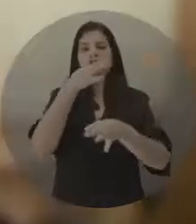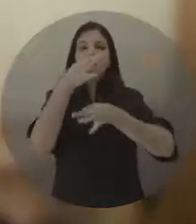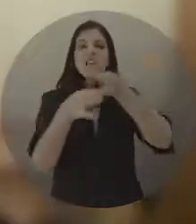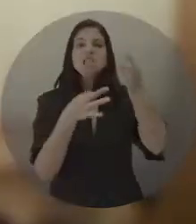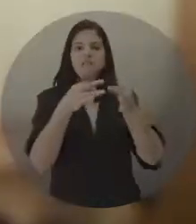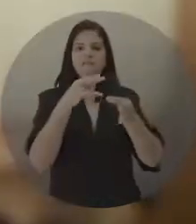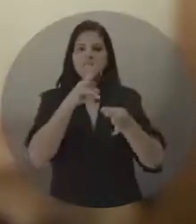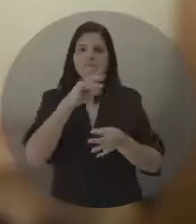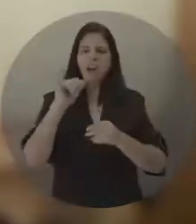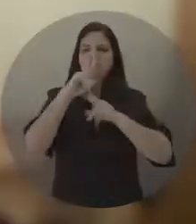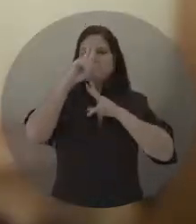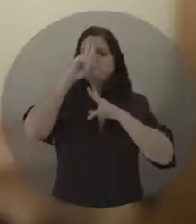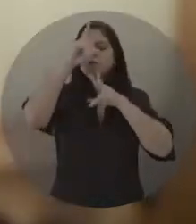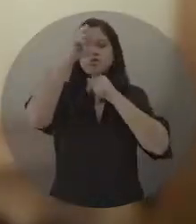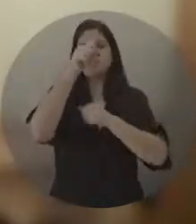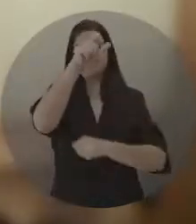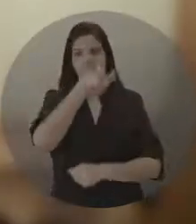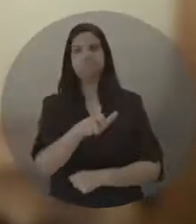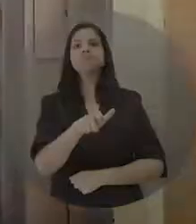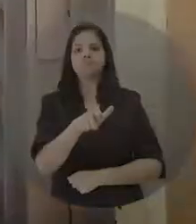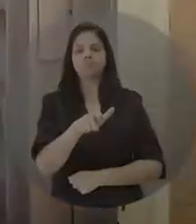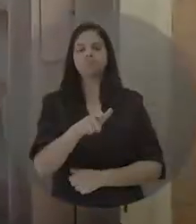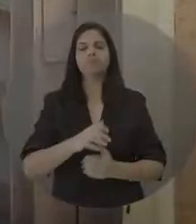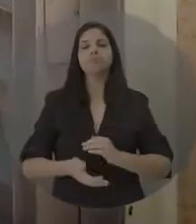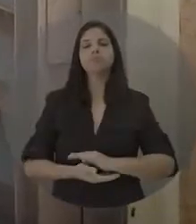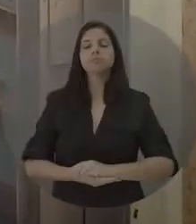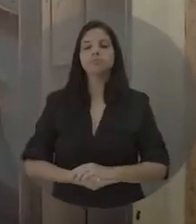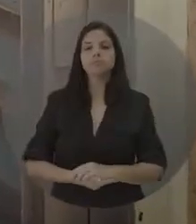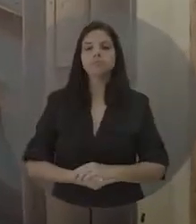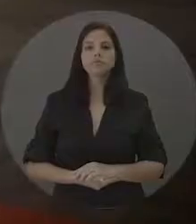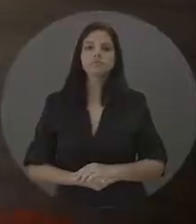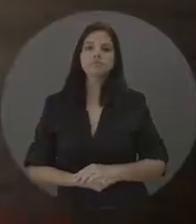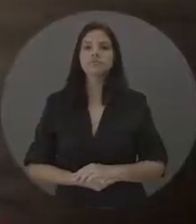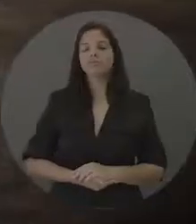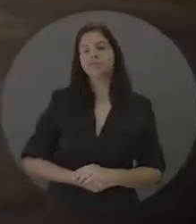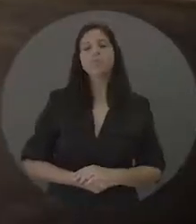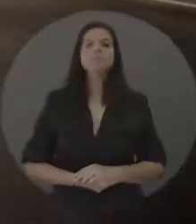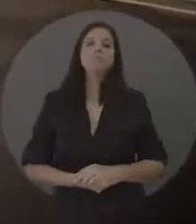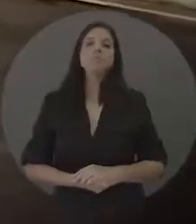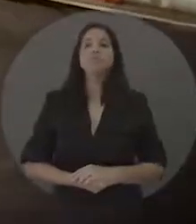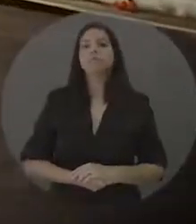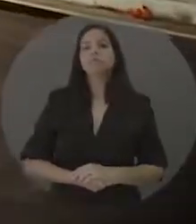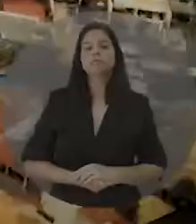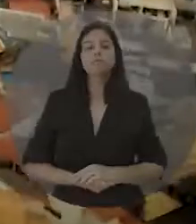As críticas, ela vem para fortalecer e mais uma que o senhor vai vencer.